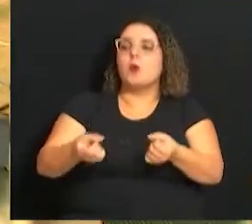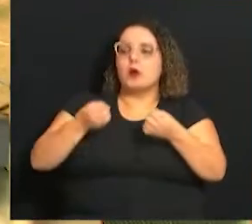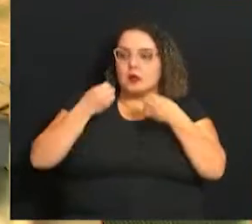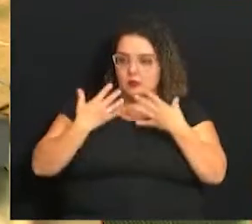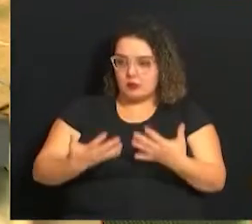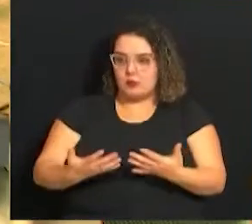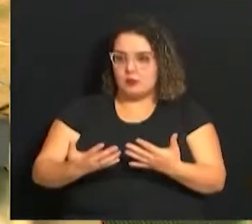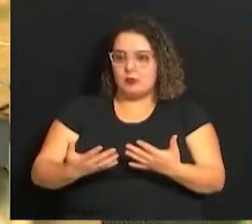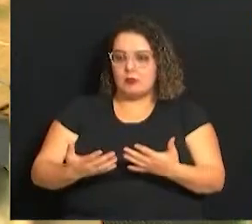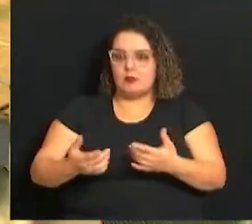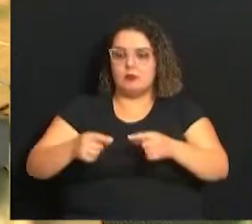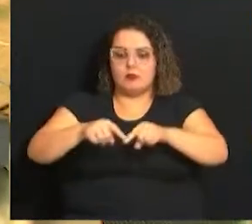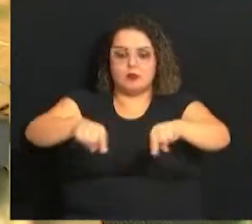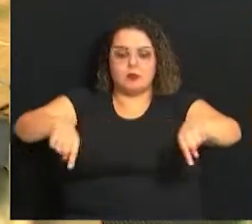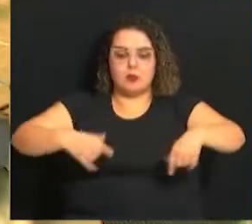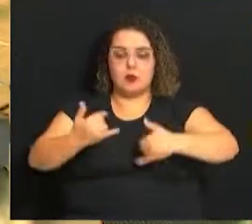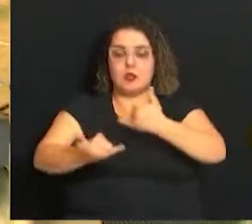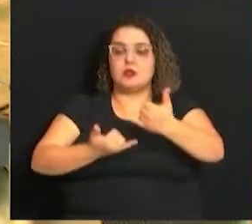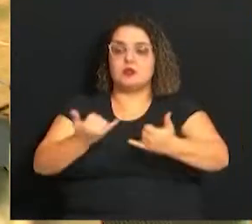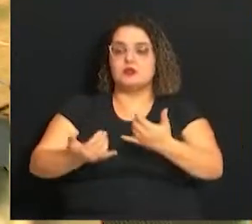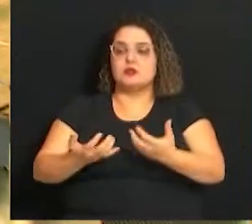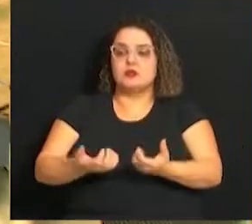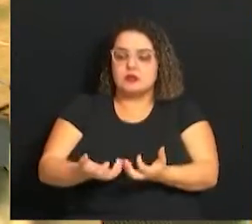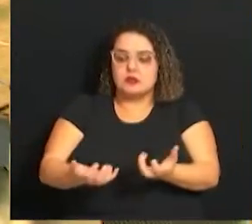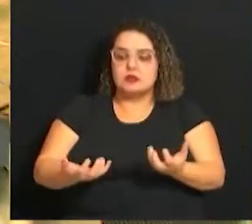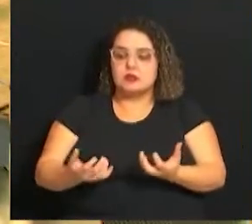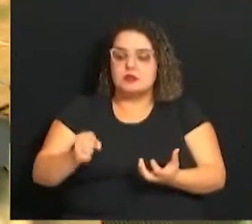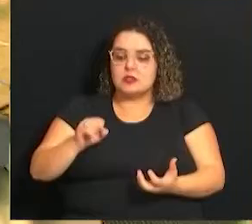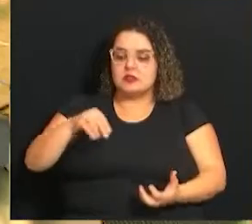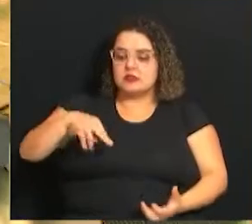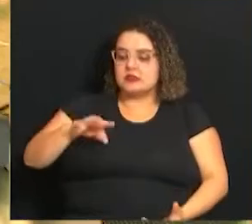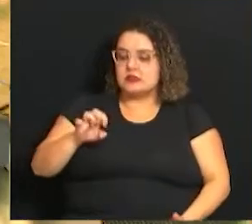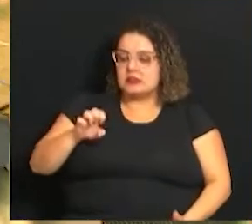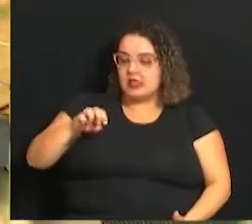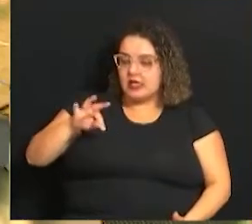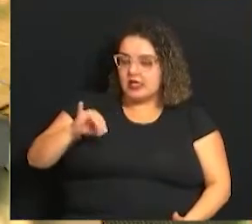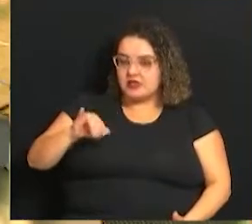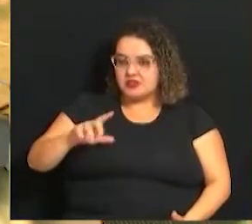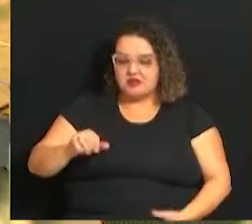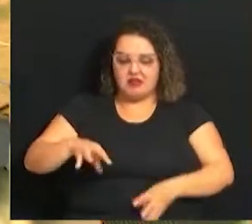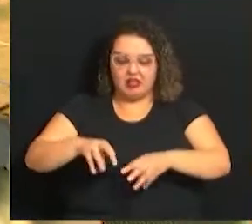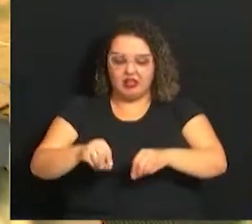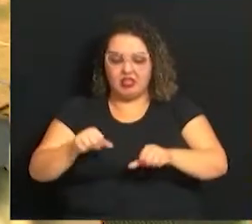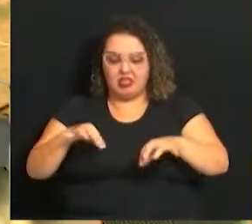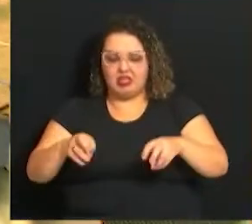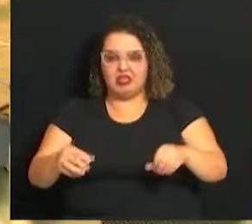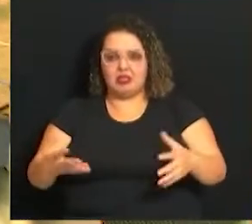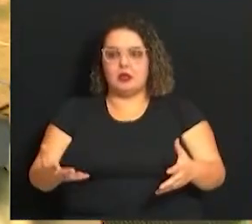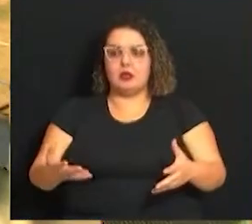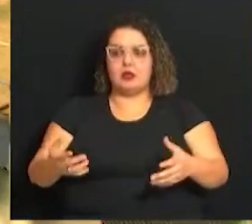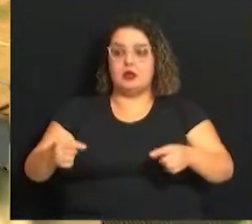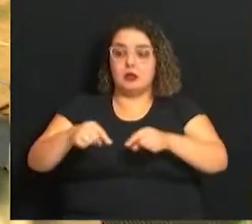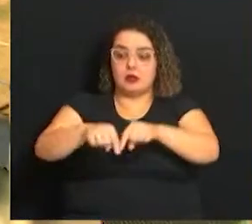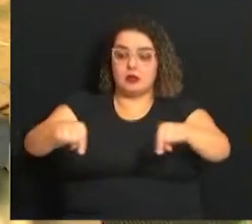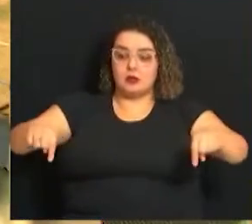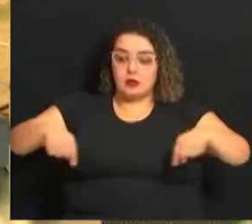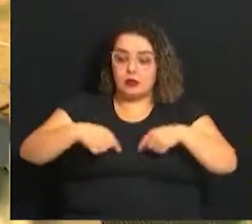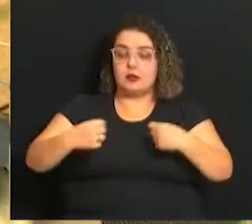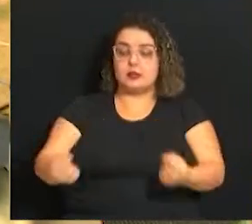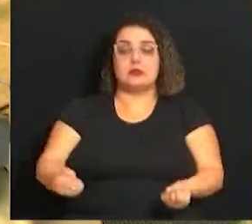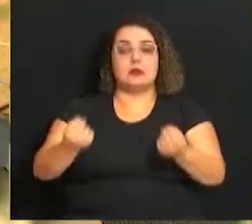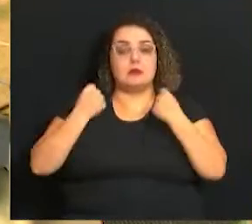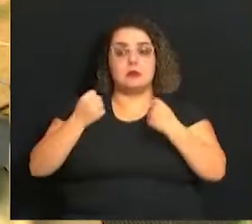ela ficou com uma qualidade muito boa a praça de playground tem grama sintética então quando chove não fica aquela lama aquele